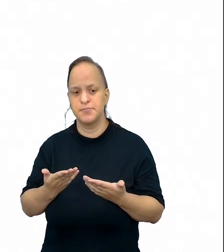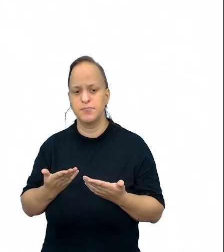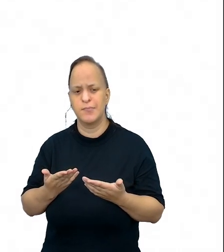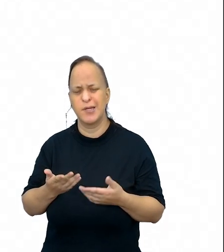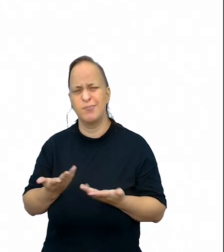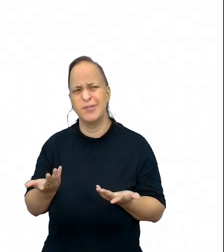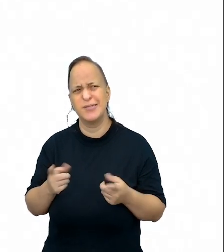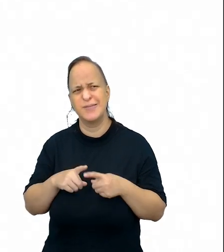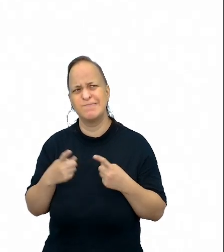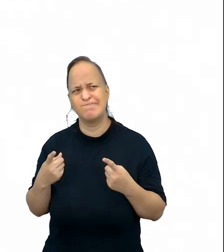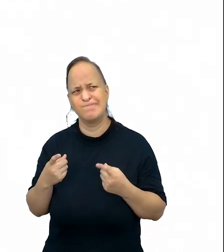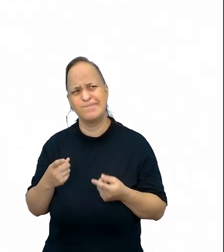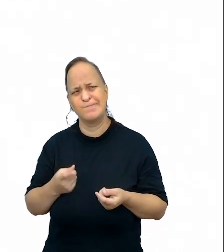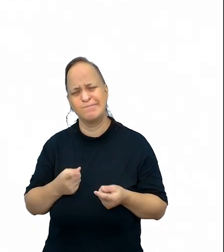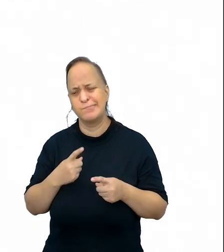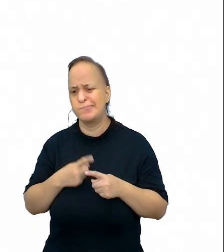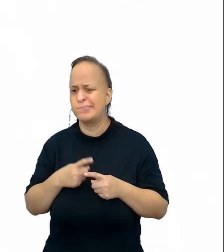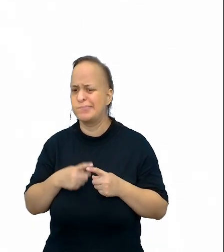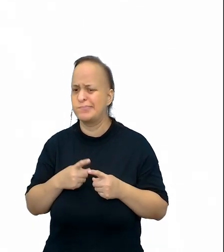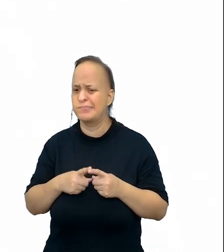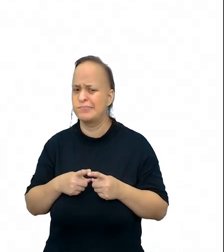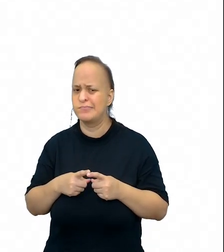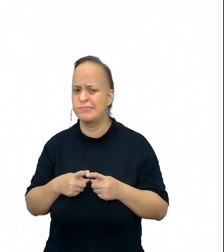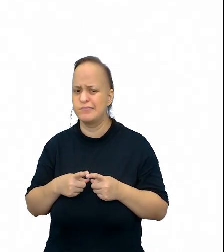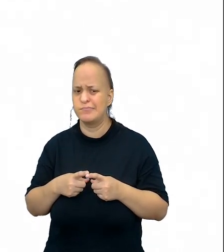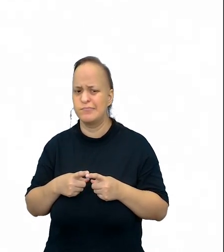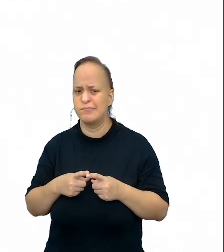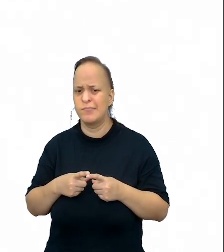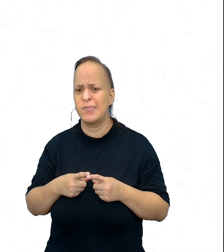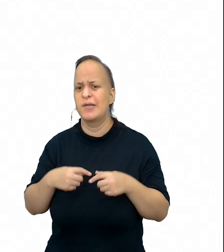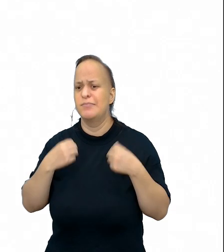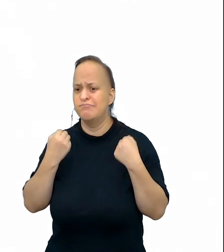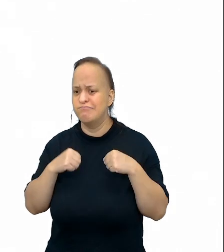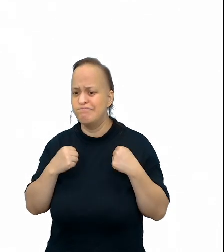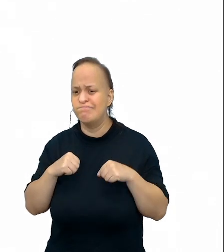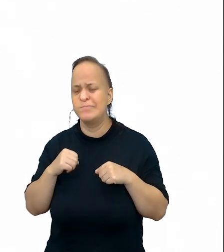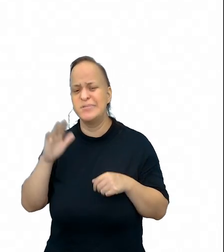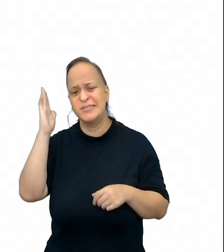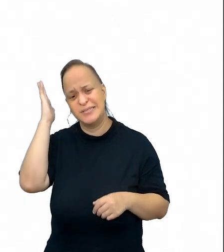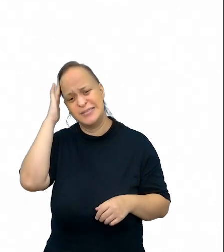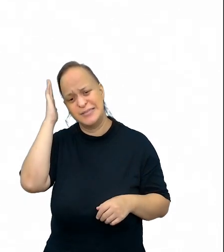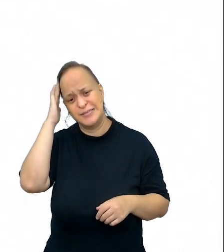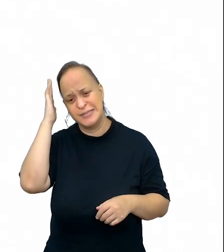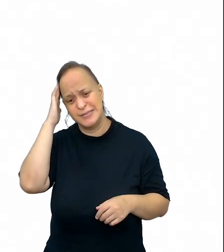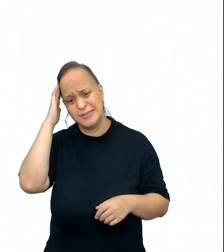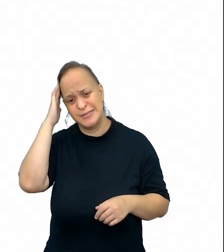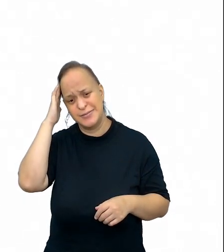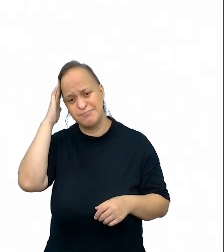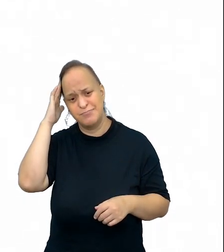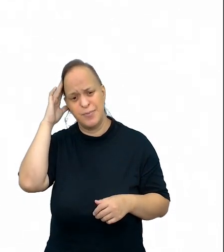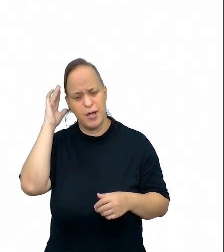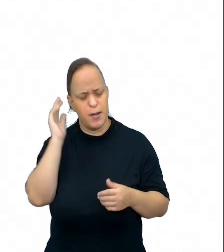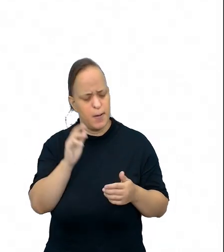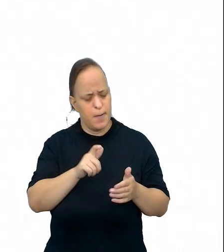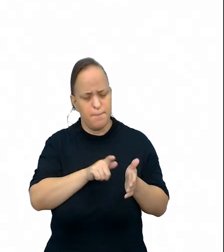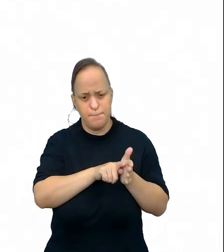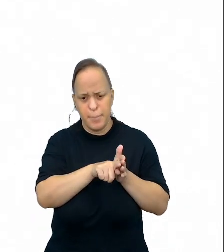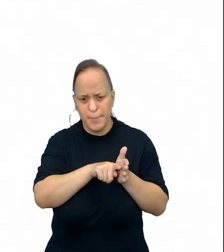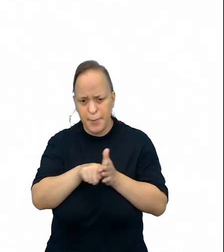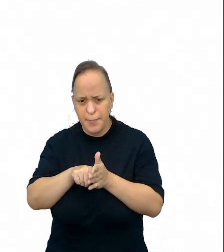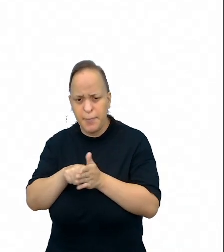tenho que conhecer a habilidade essencial, por exemplo, da primeira série, que é analisar, discutir,